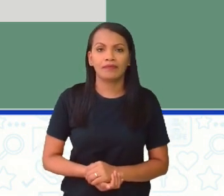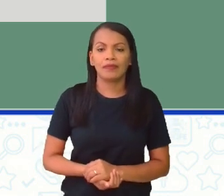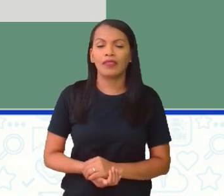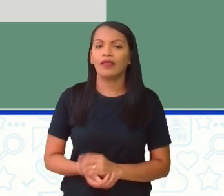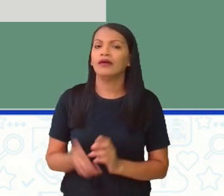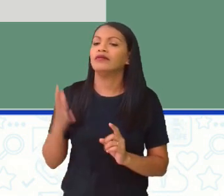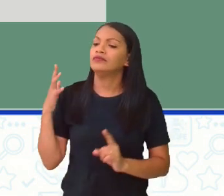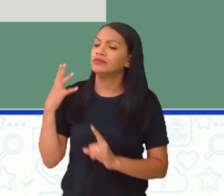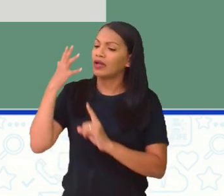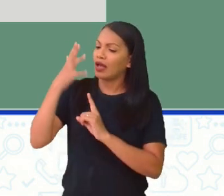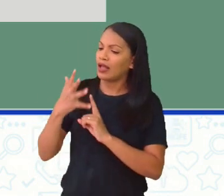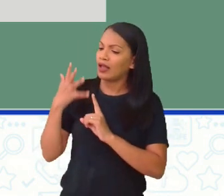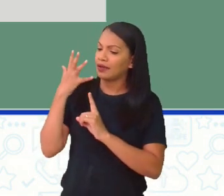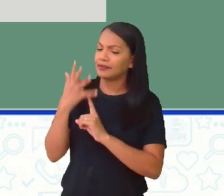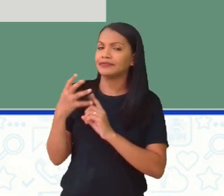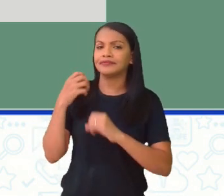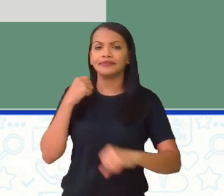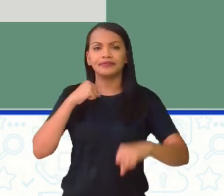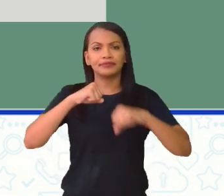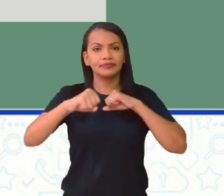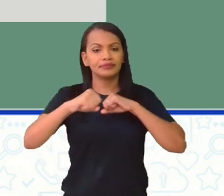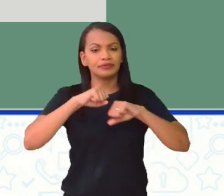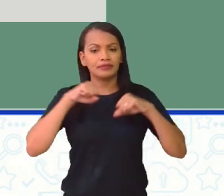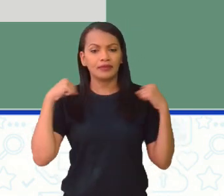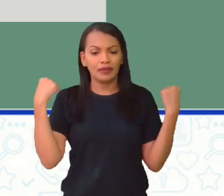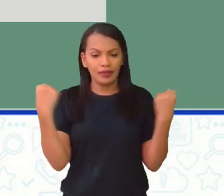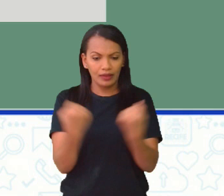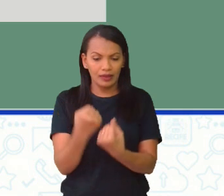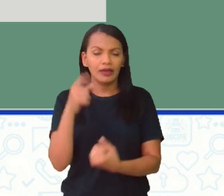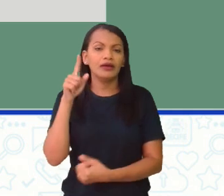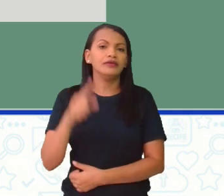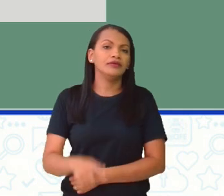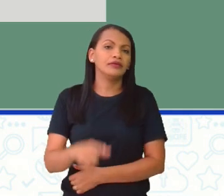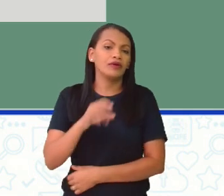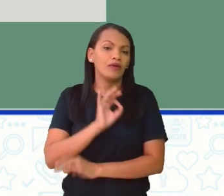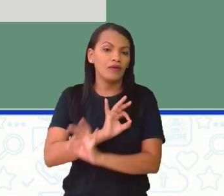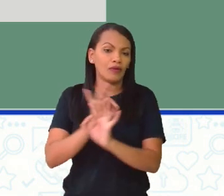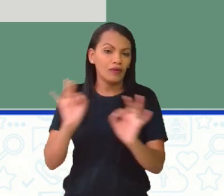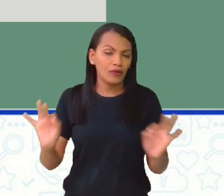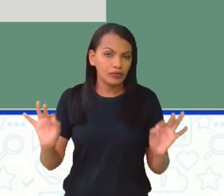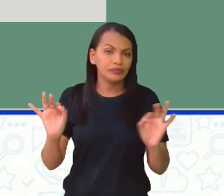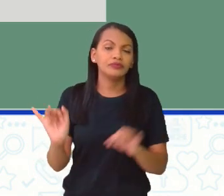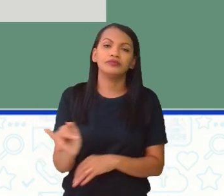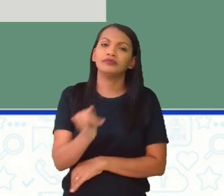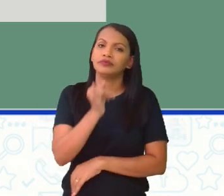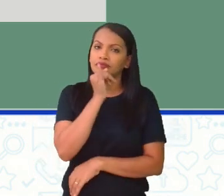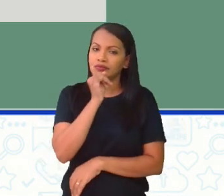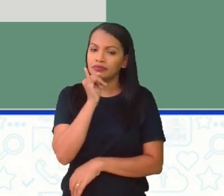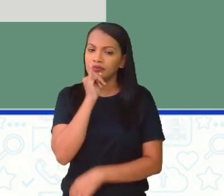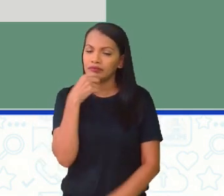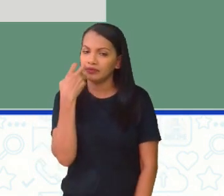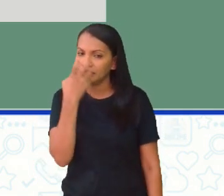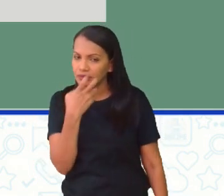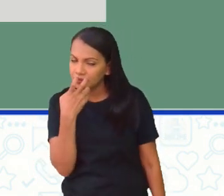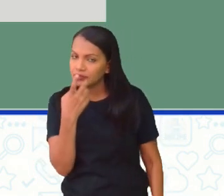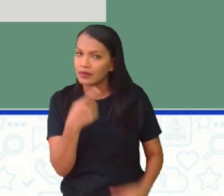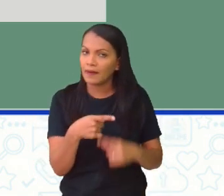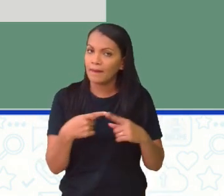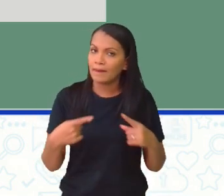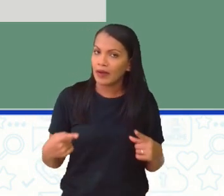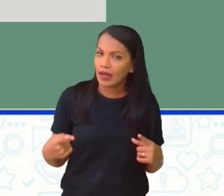Palestras e debates e seminários são ótimos exemplos de gêneros orais, mas para que esse se torne